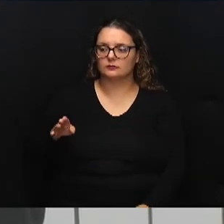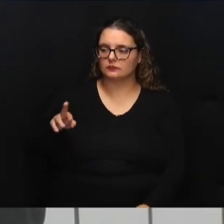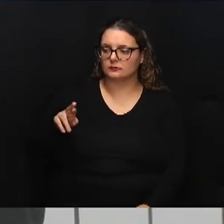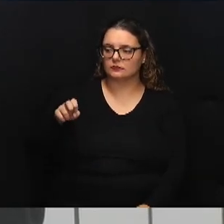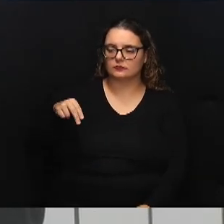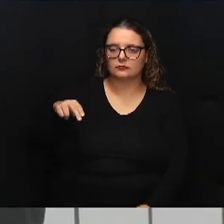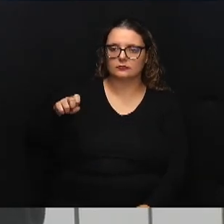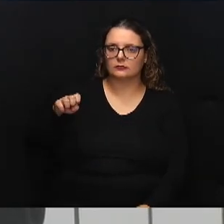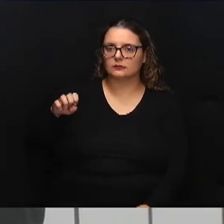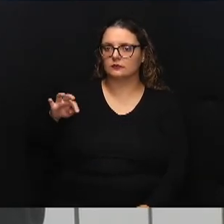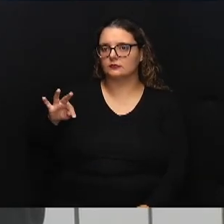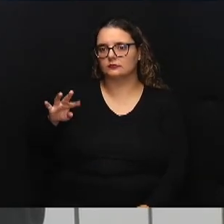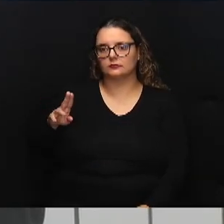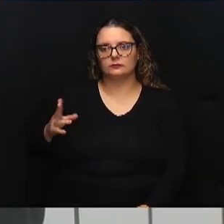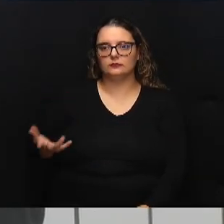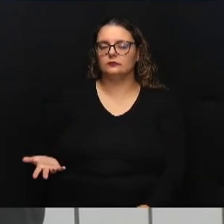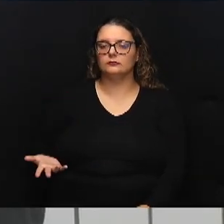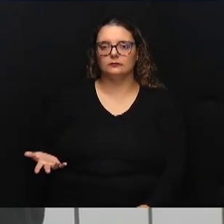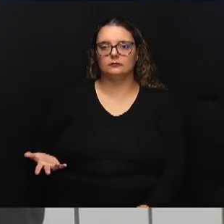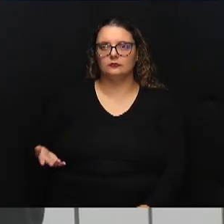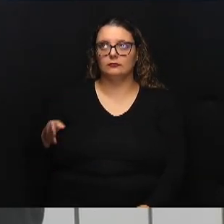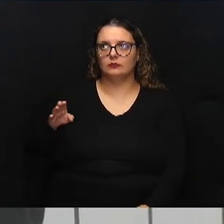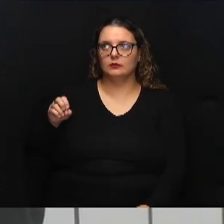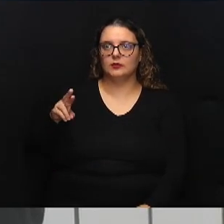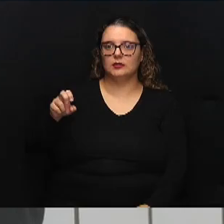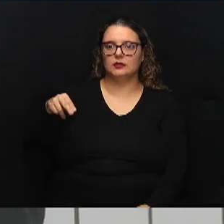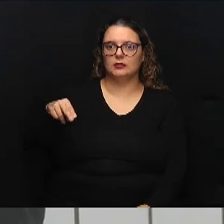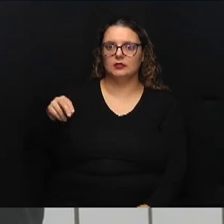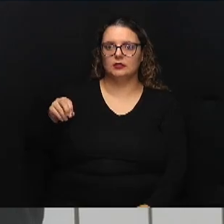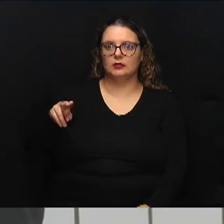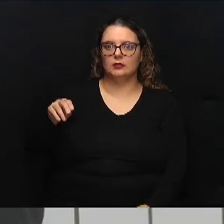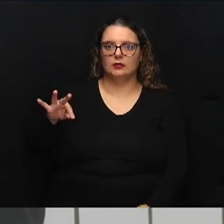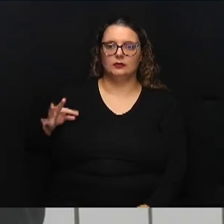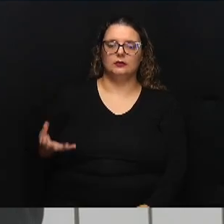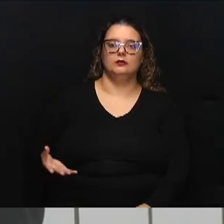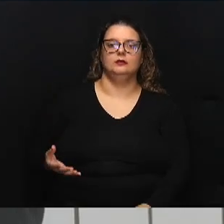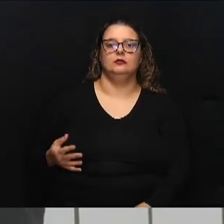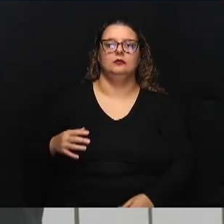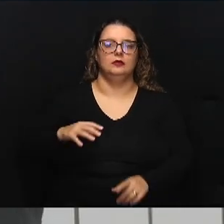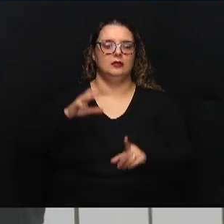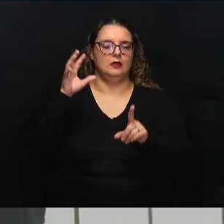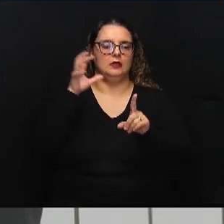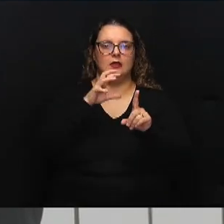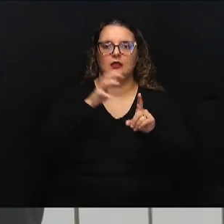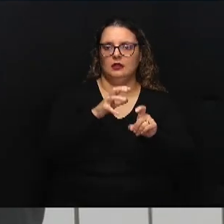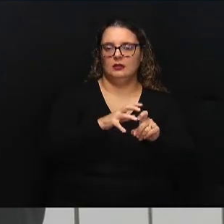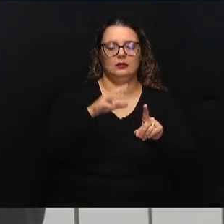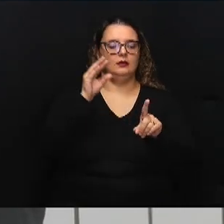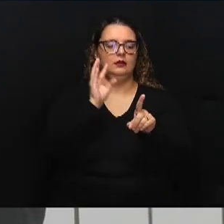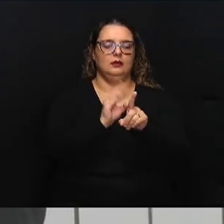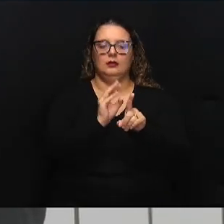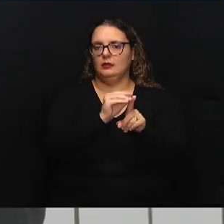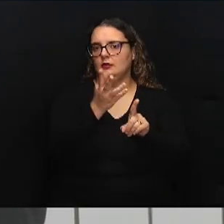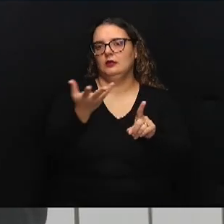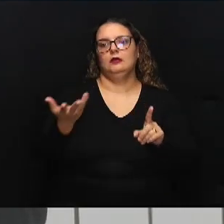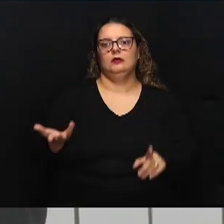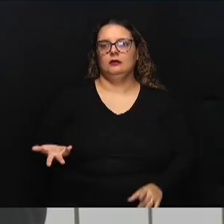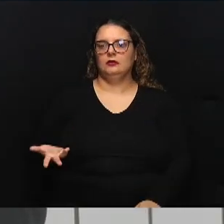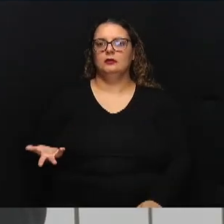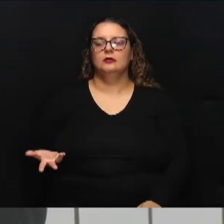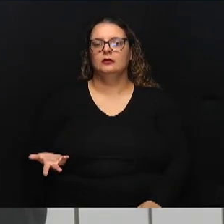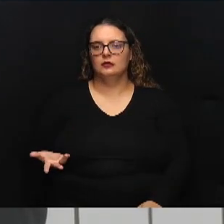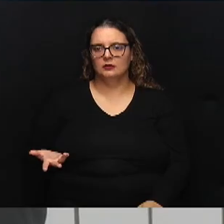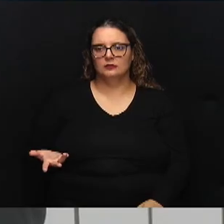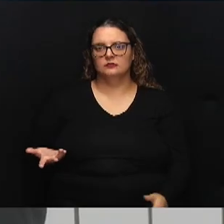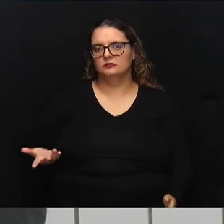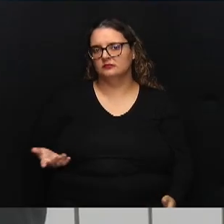burnout, as pessoas sofreram assédio moral, assédio sexual, né? Eles